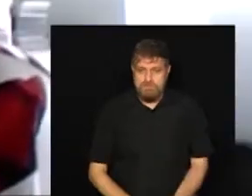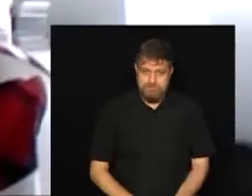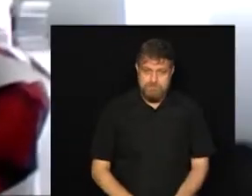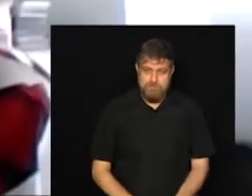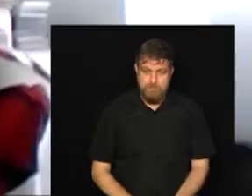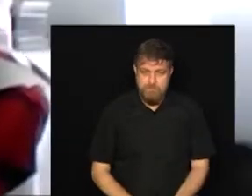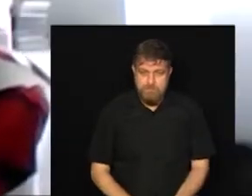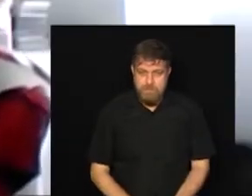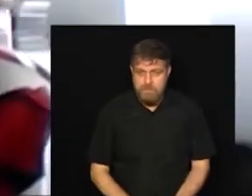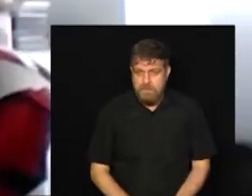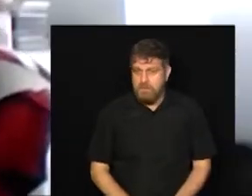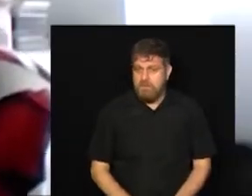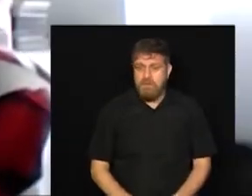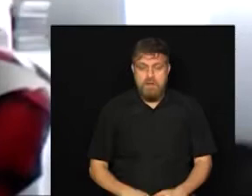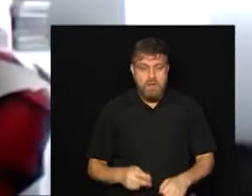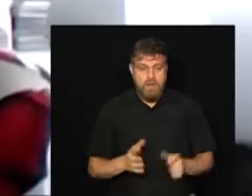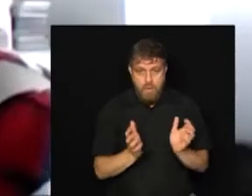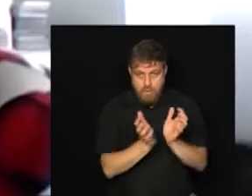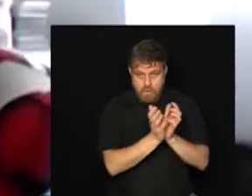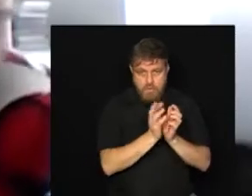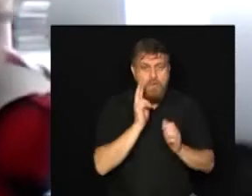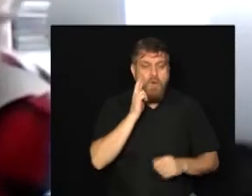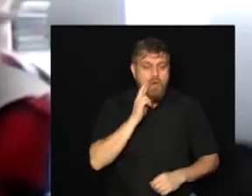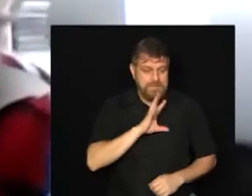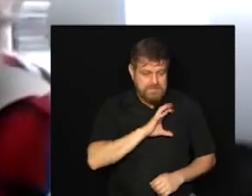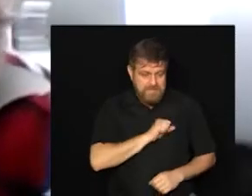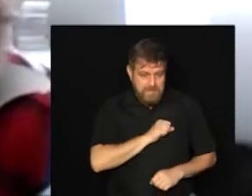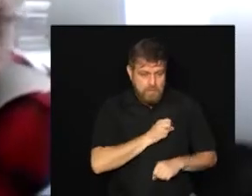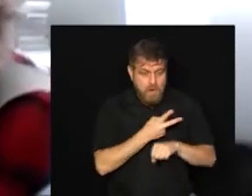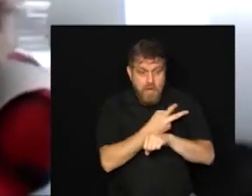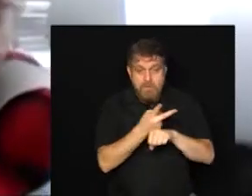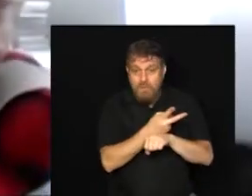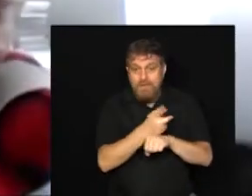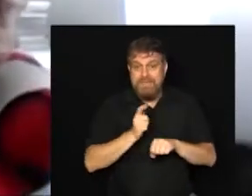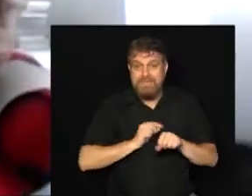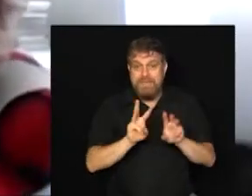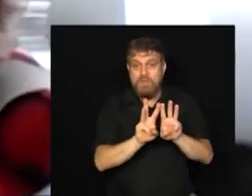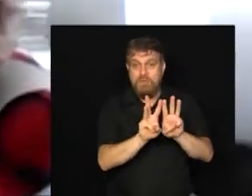Olha, é só procurar o Rosa e Amor. Nós temos o site